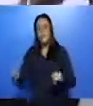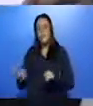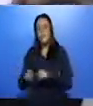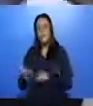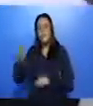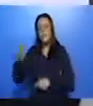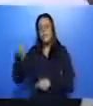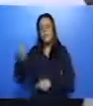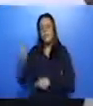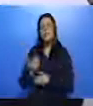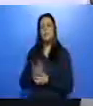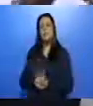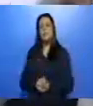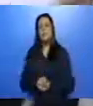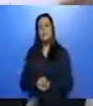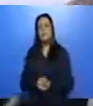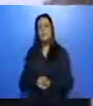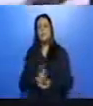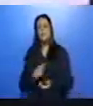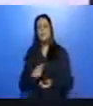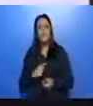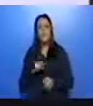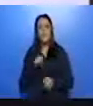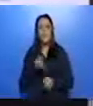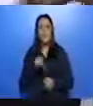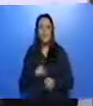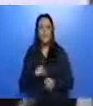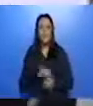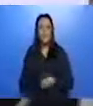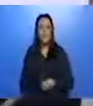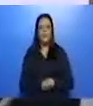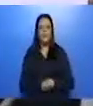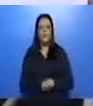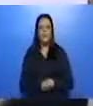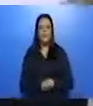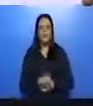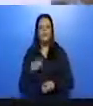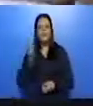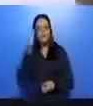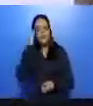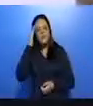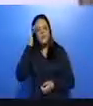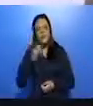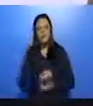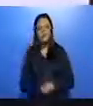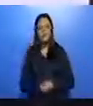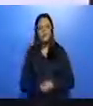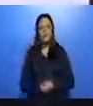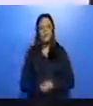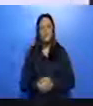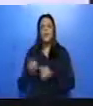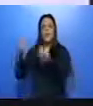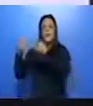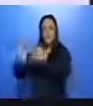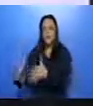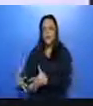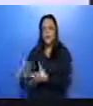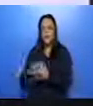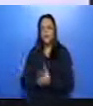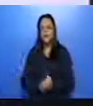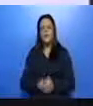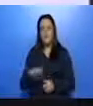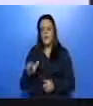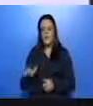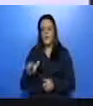esse está fácil, já apareceu os 2 pontinhos, não tem o que pensar, apositiva. Por quê? Porque essa minha segunda oração